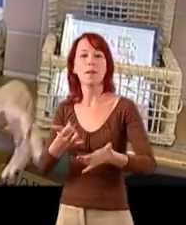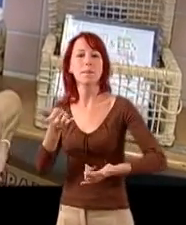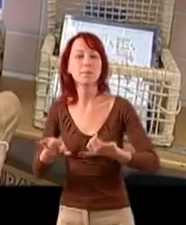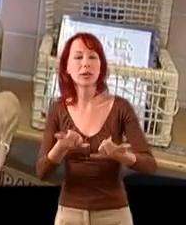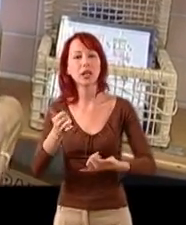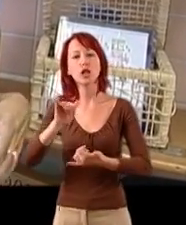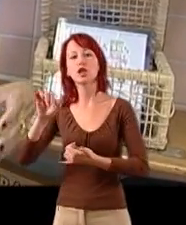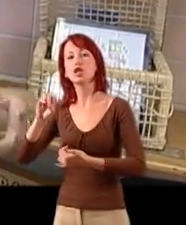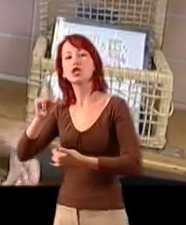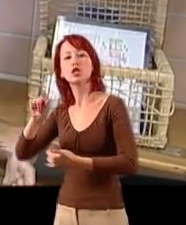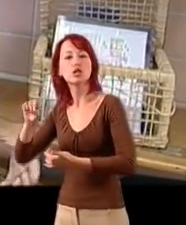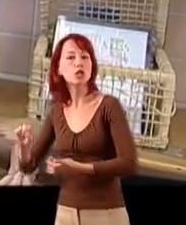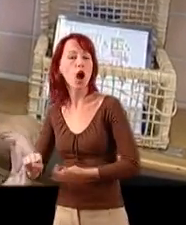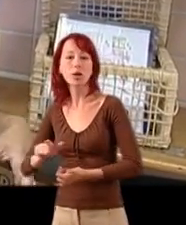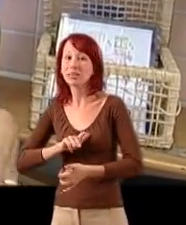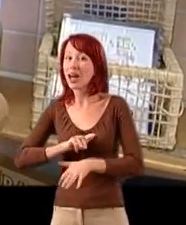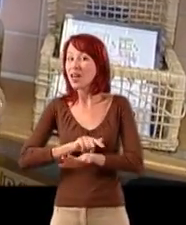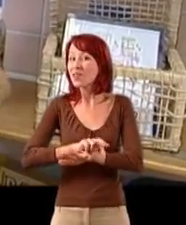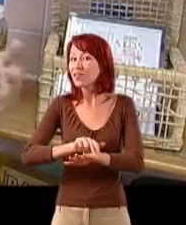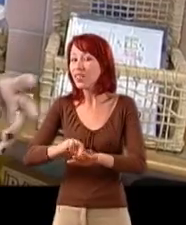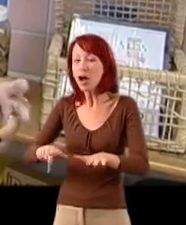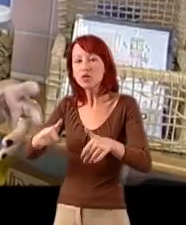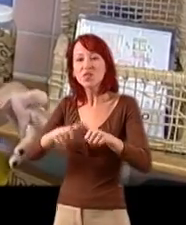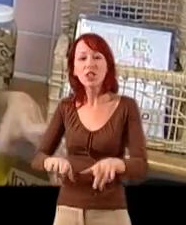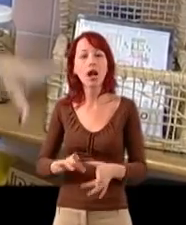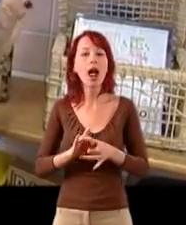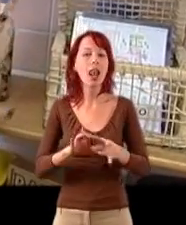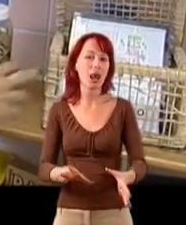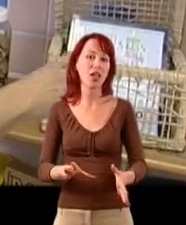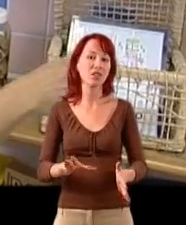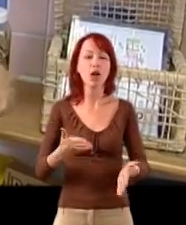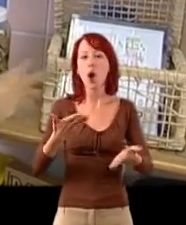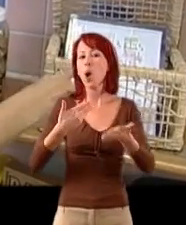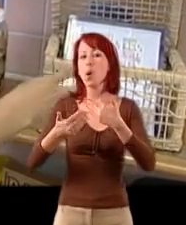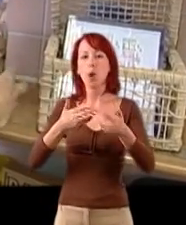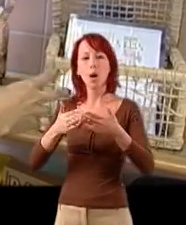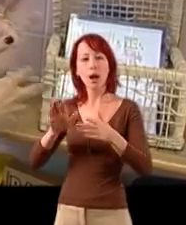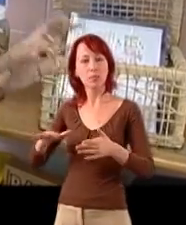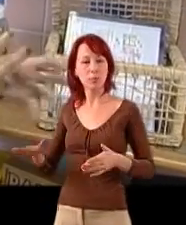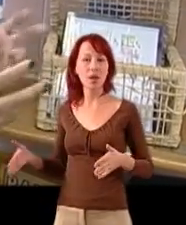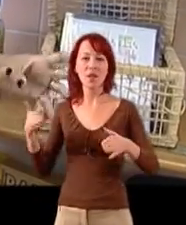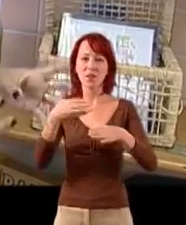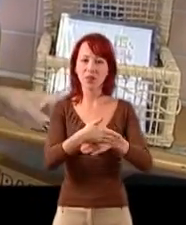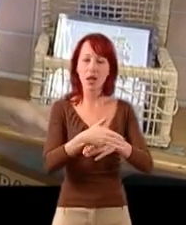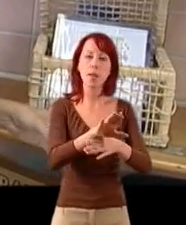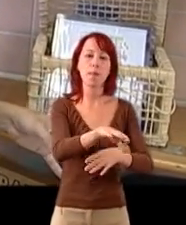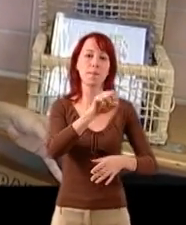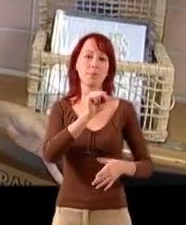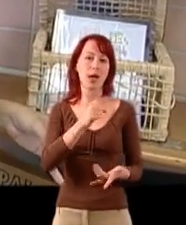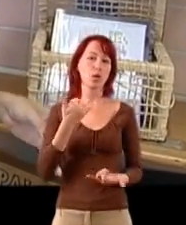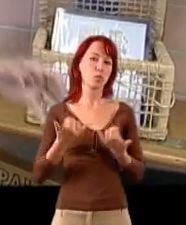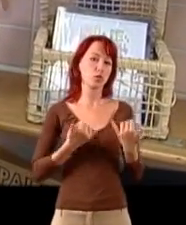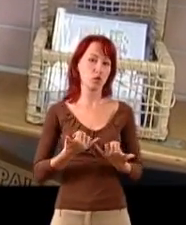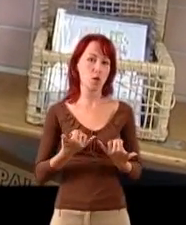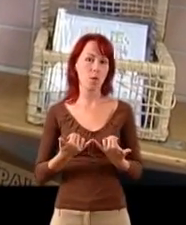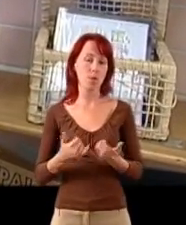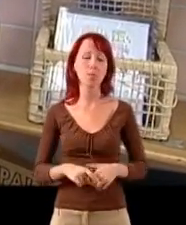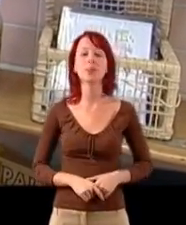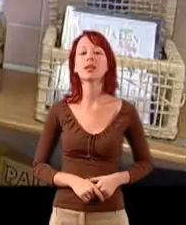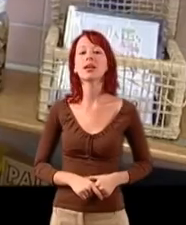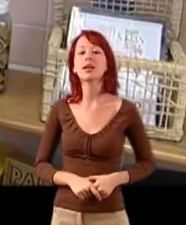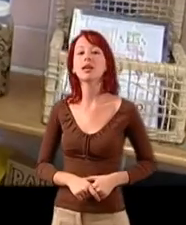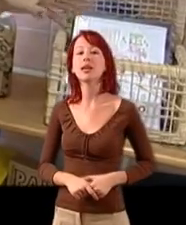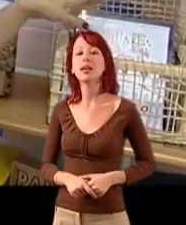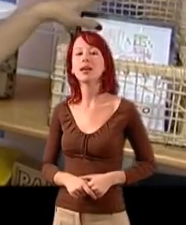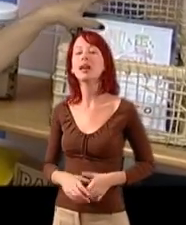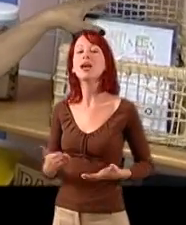dos brinquedos, o dos jogos, então eles ficam livres na sala. Então qualquer um vem aqui e pega, tem acesso a esses jogos. E a